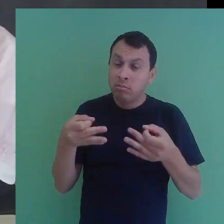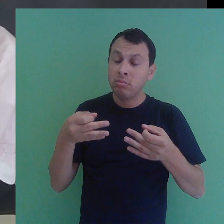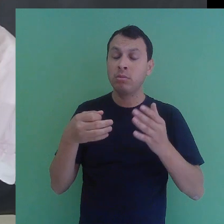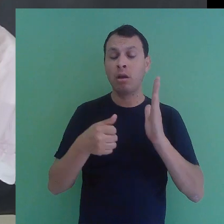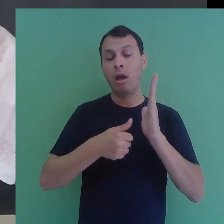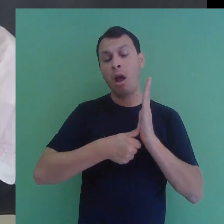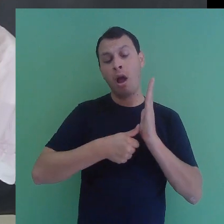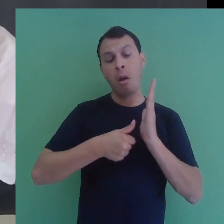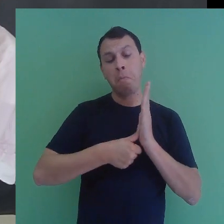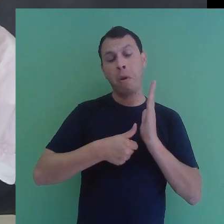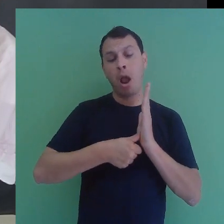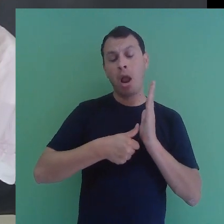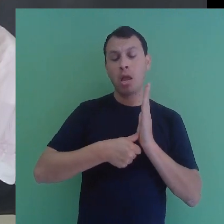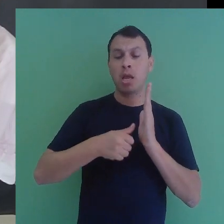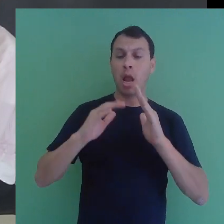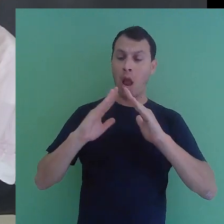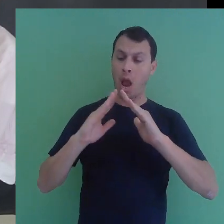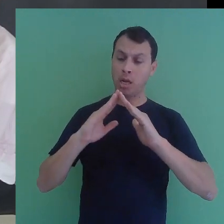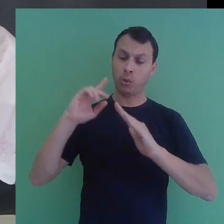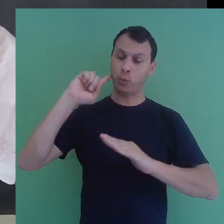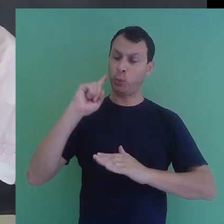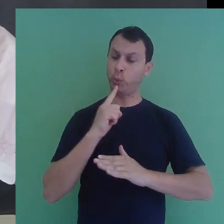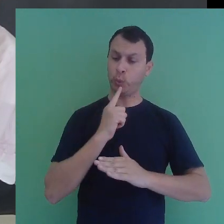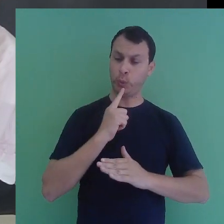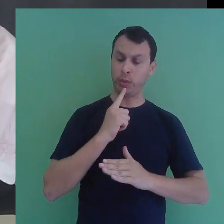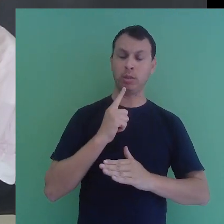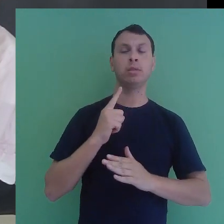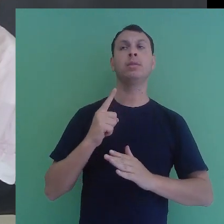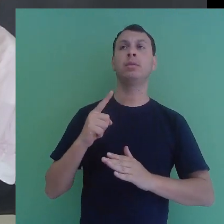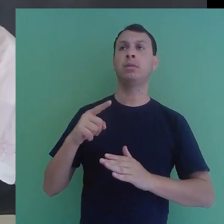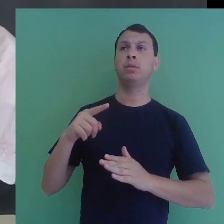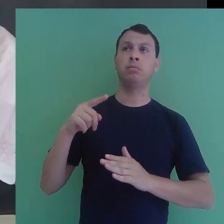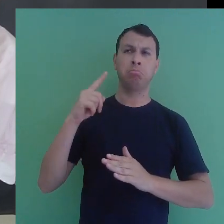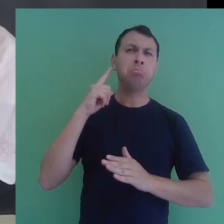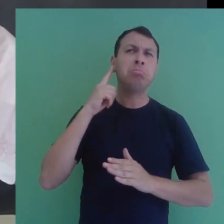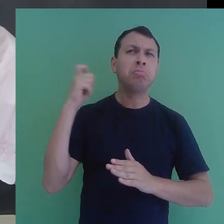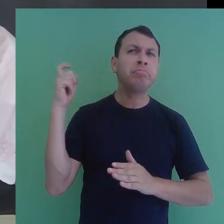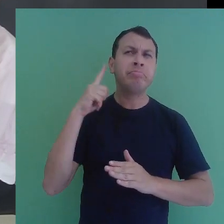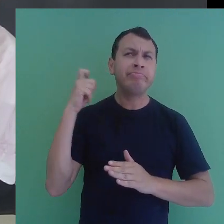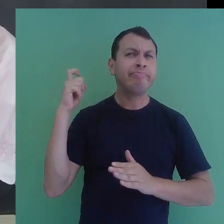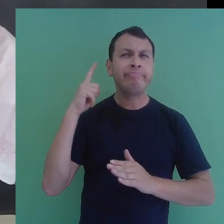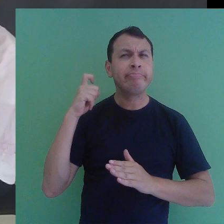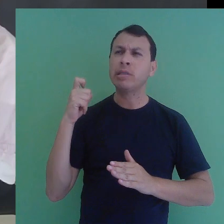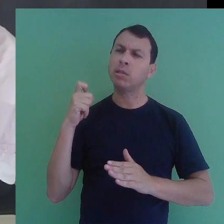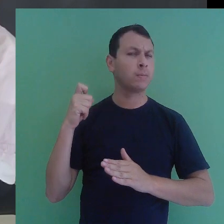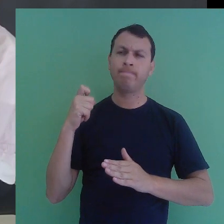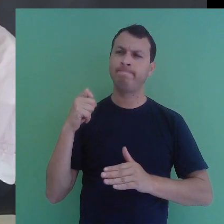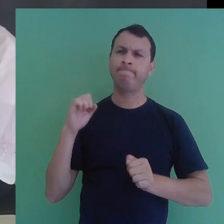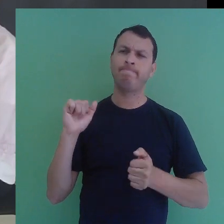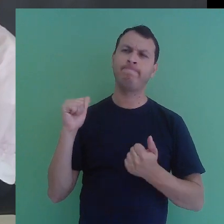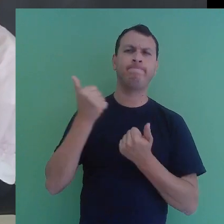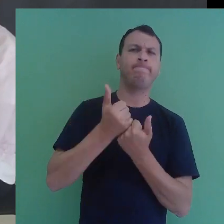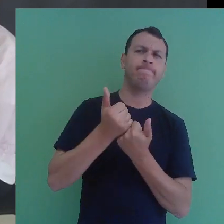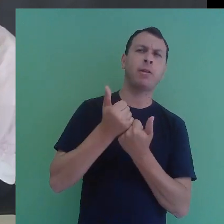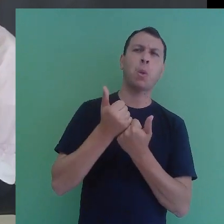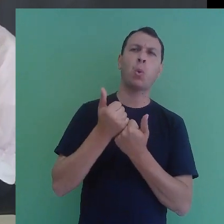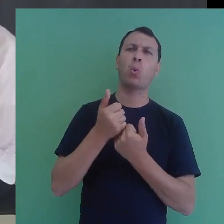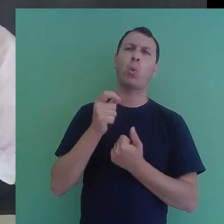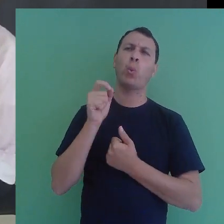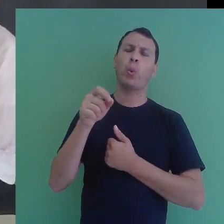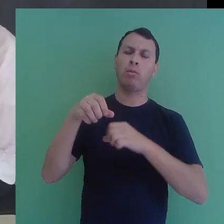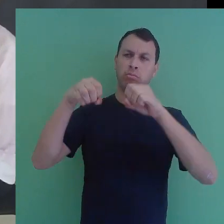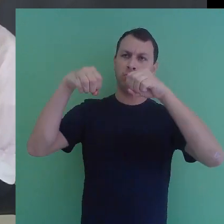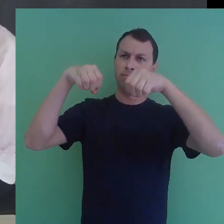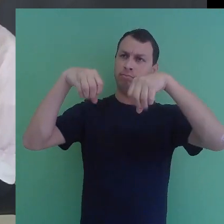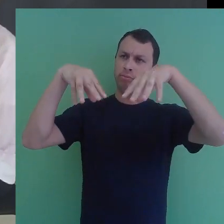é campainha em casa de surdo. O surdo não vai ouvir a campainha. Daí a campainha é realmente mais ou menos